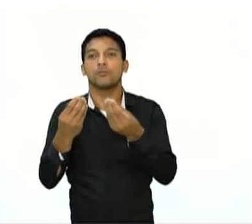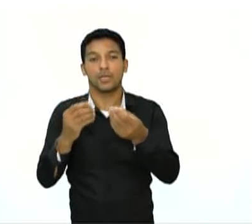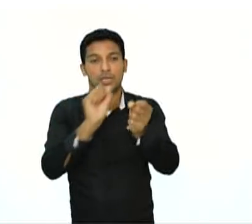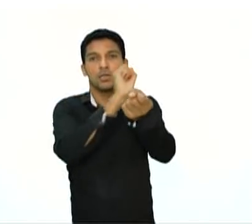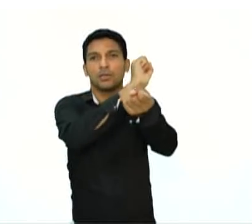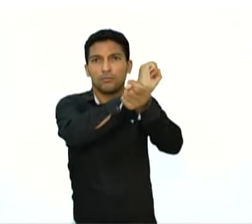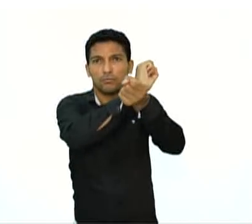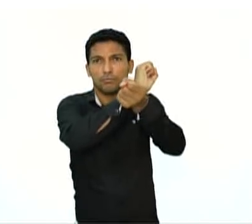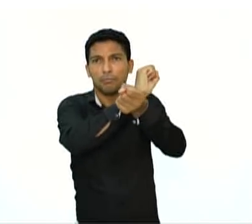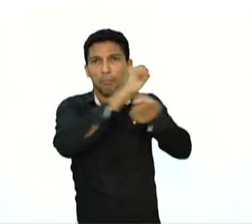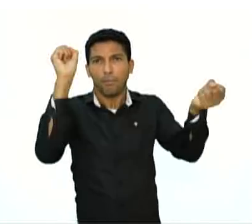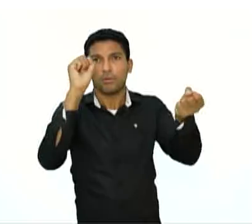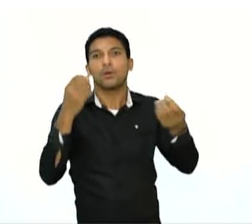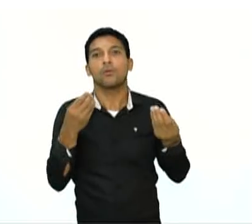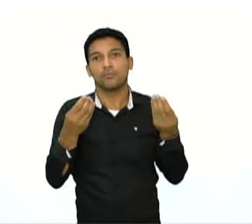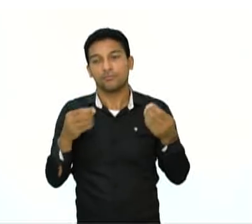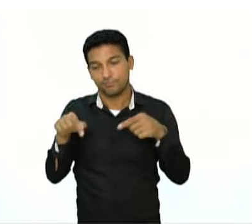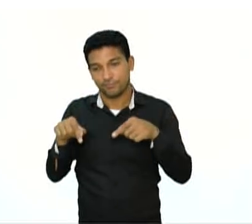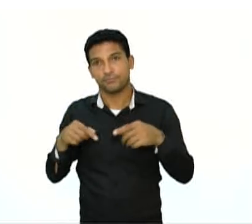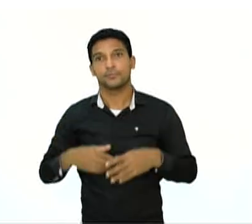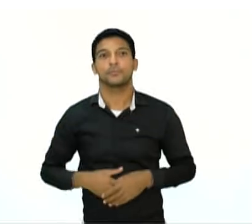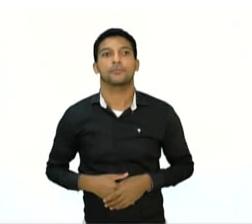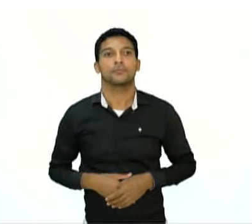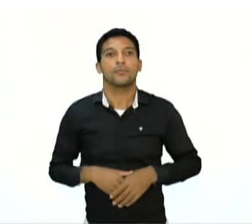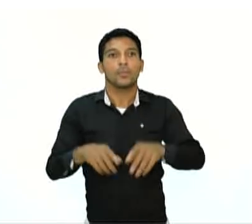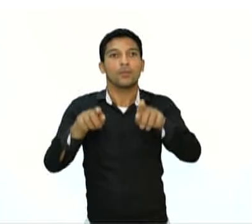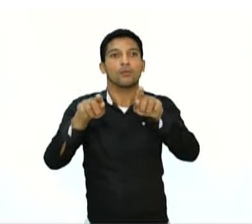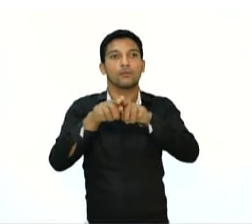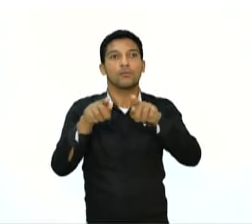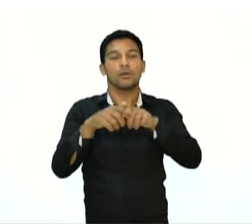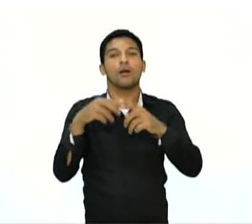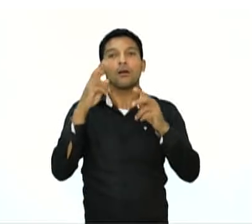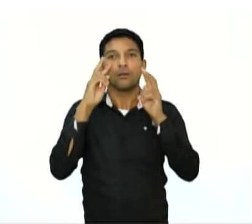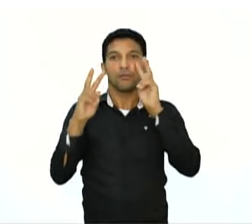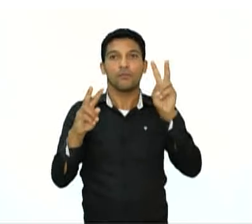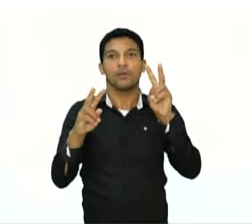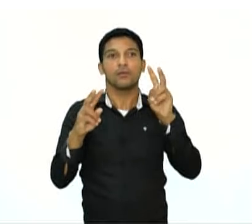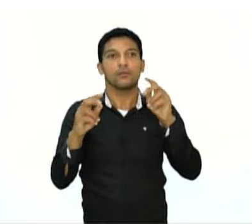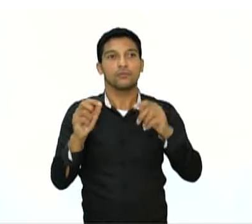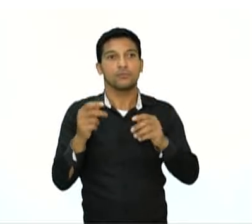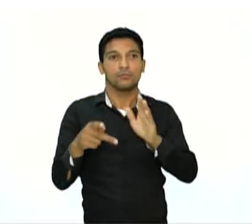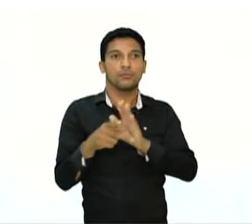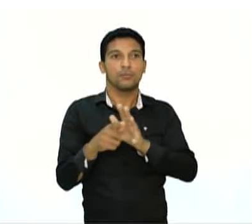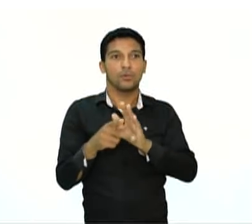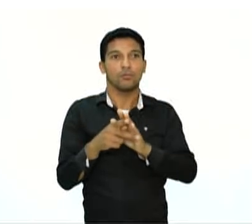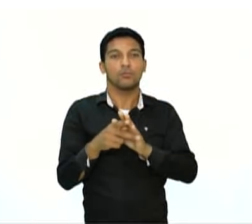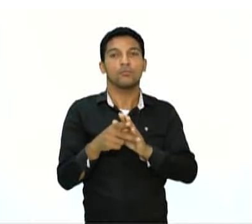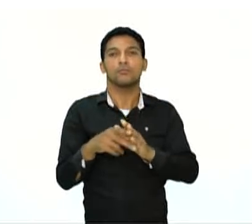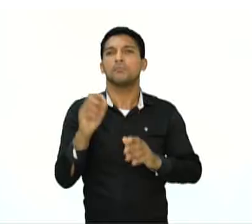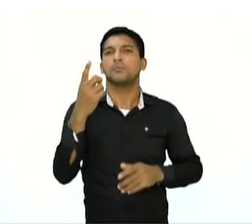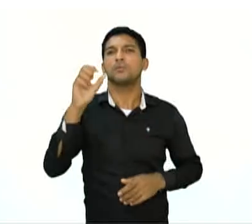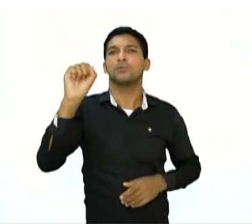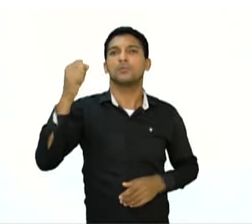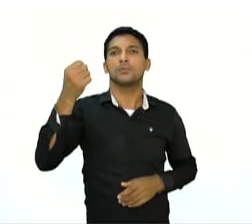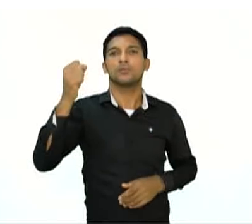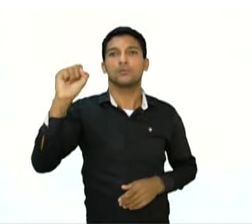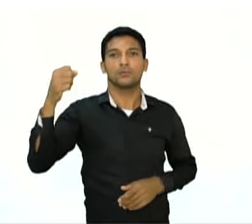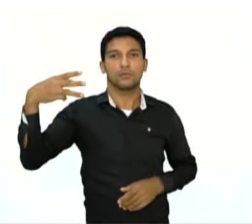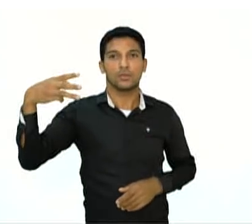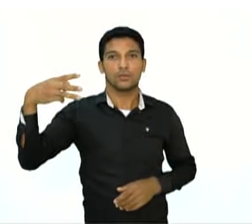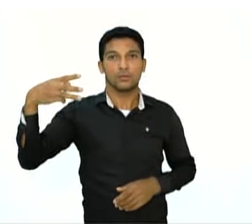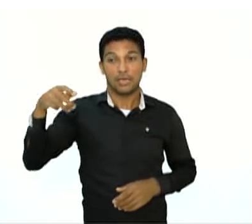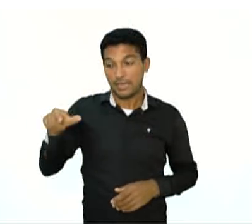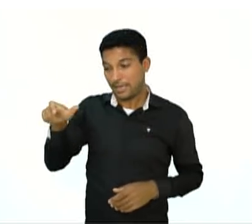escravizados. Gente, um quiz agora, vamos lá? Sobre o professor José Cleto da Silva, é correto afirmar